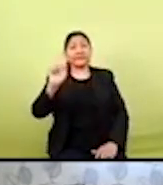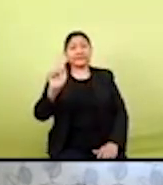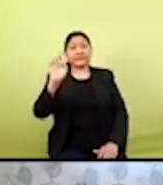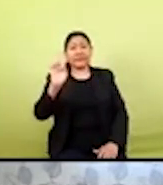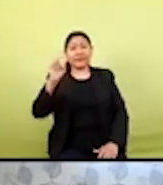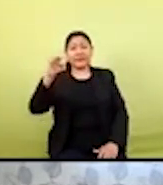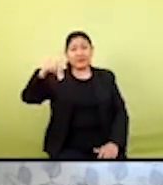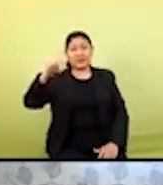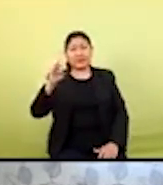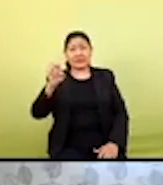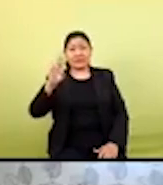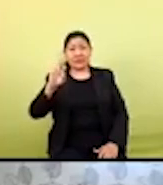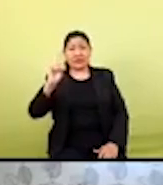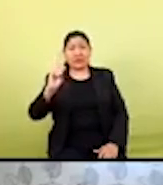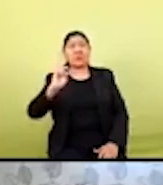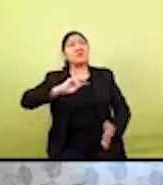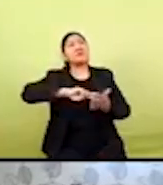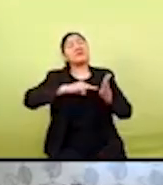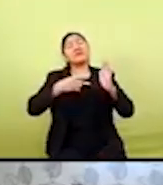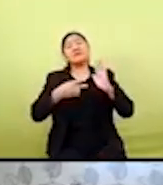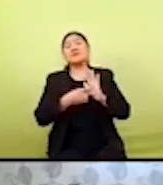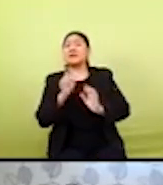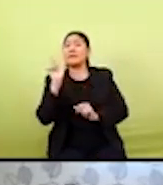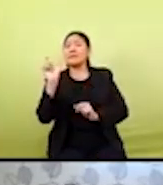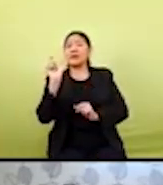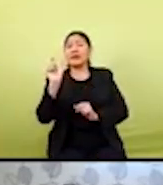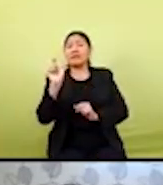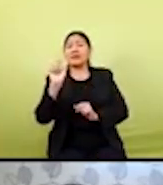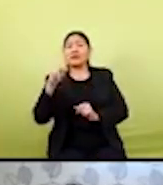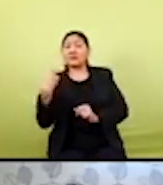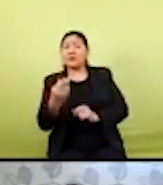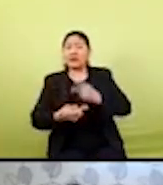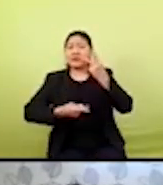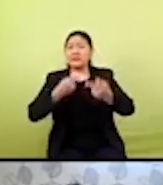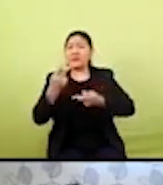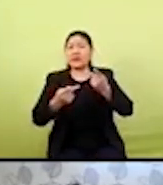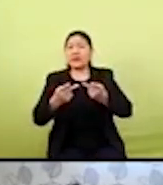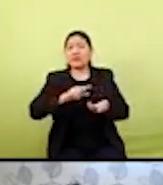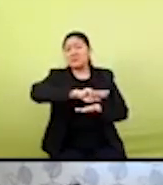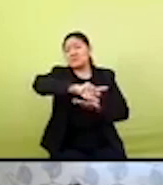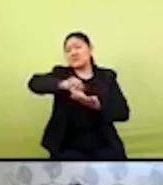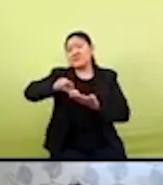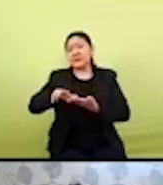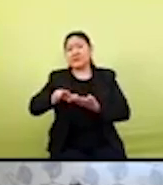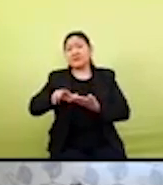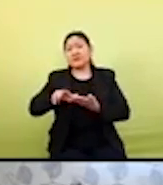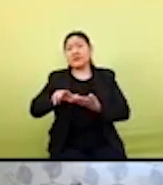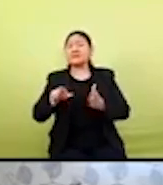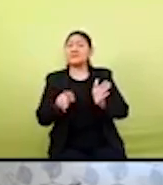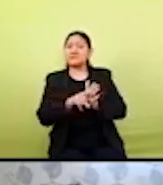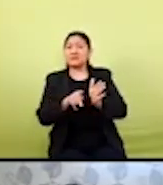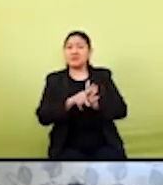nessa palavra, e o que a gente está falando quando a gente fala em desigualdade de gênero. Então,